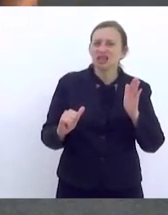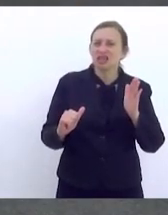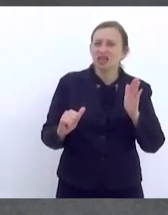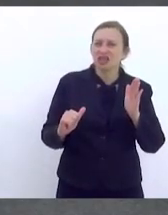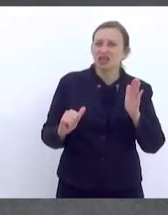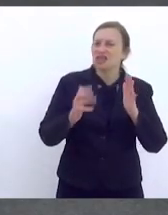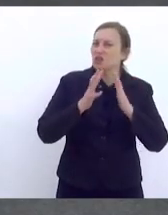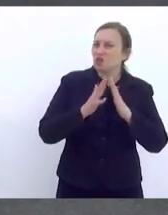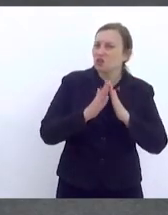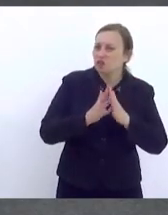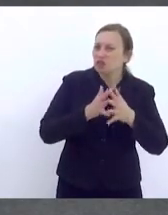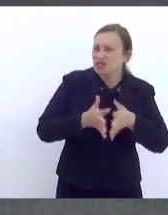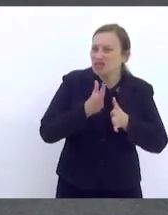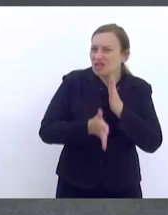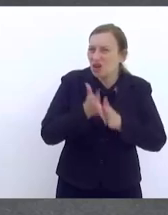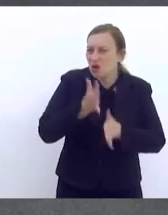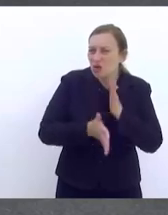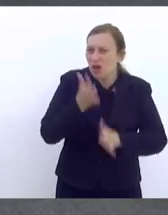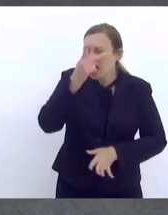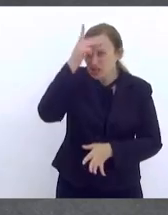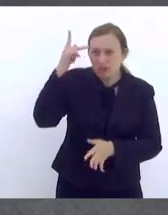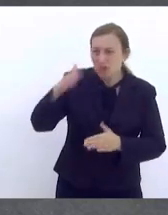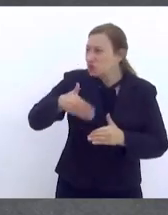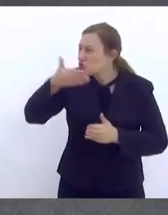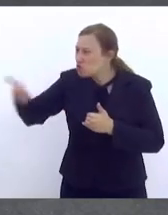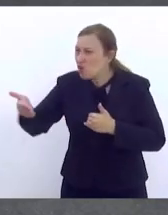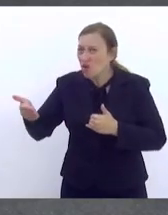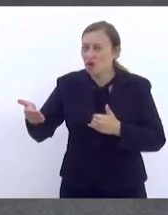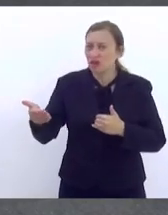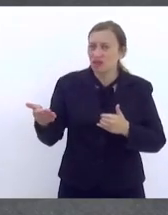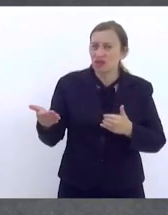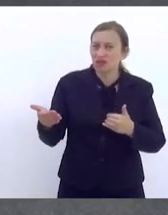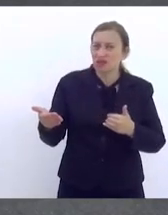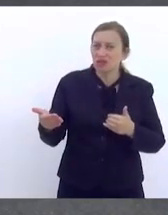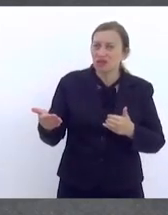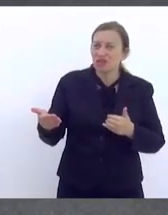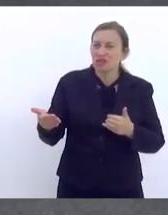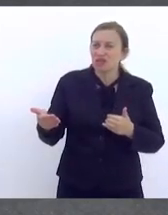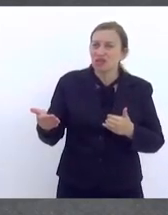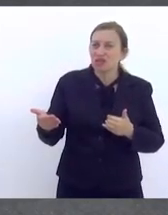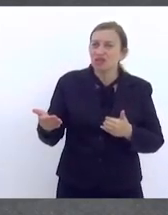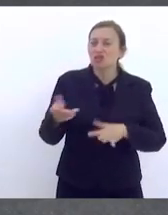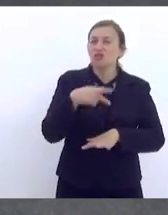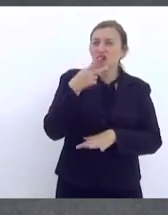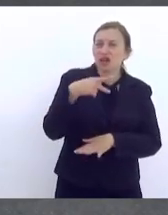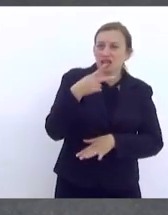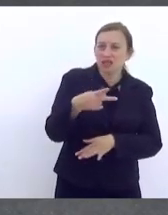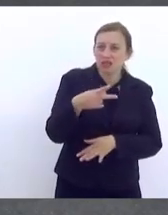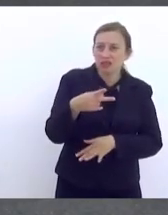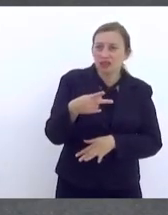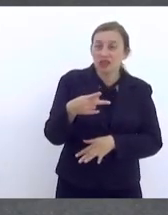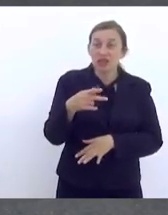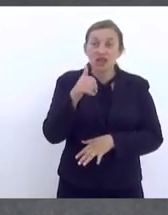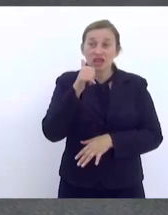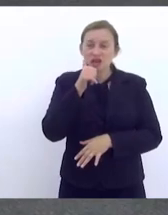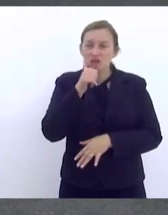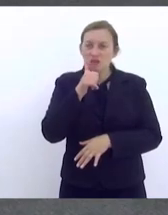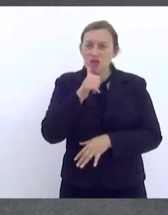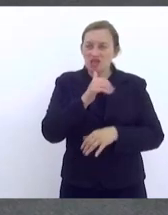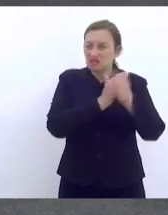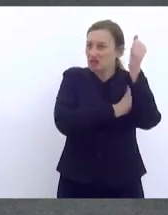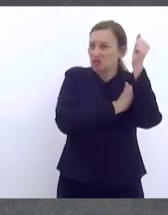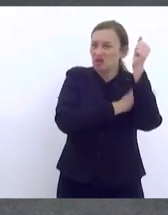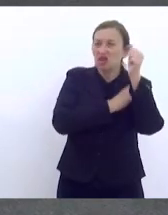onde as pessoas aí fora não sou eu que estou dizendo são as pessoas fora Estão dizendo que as feministas não